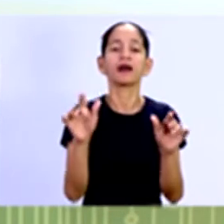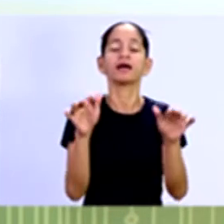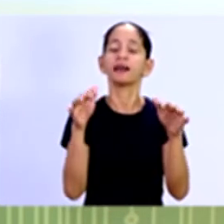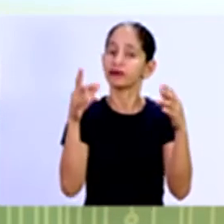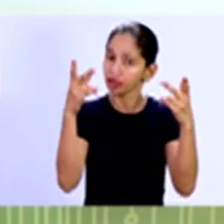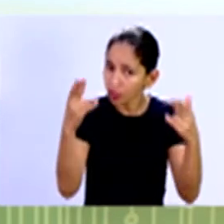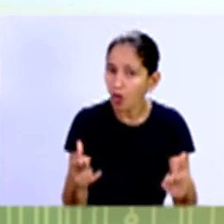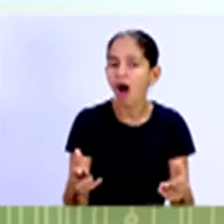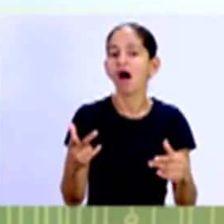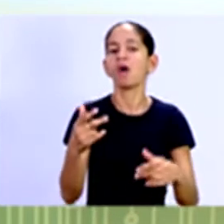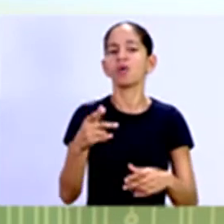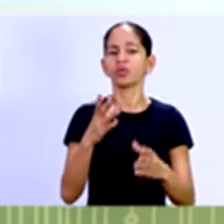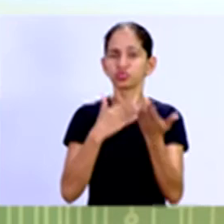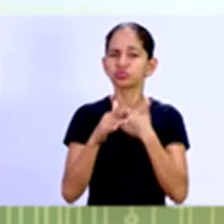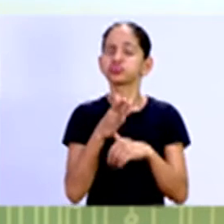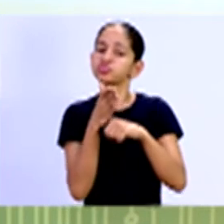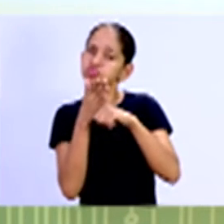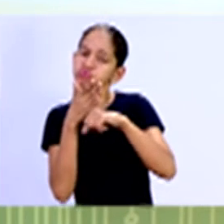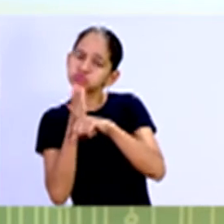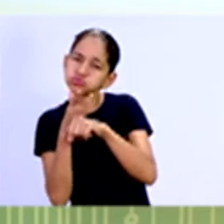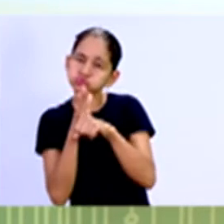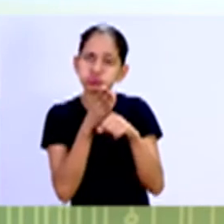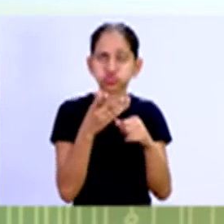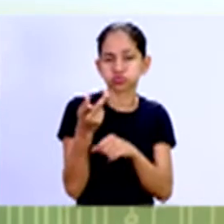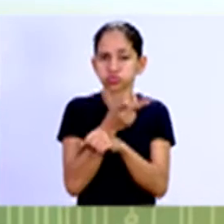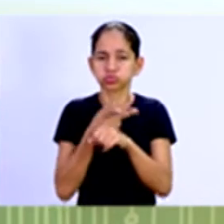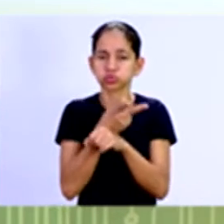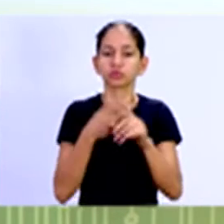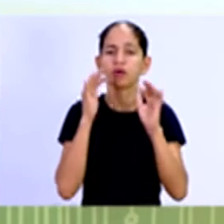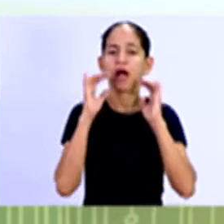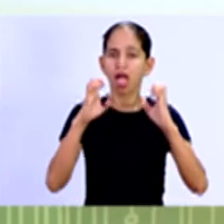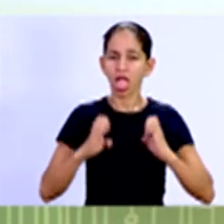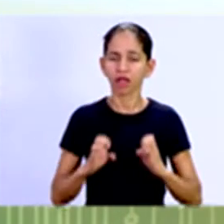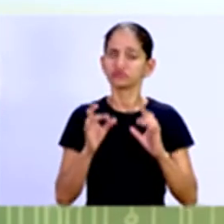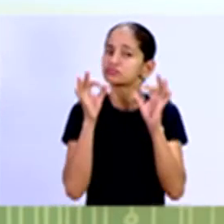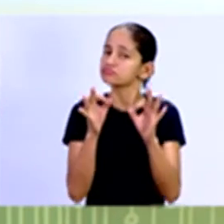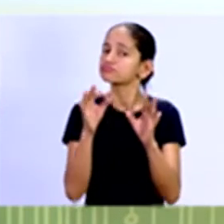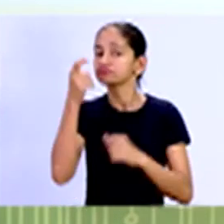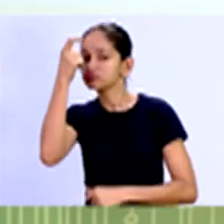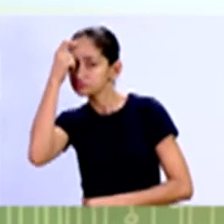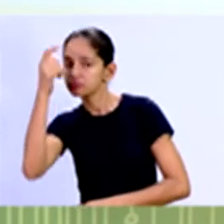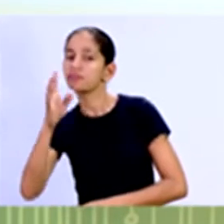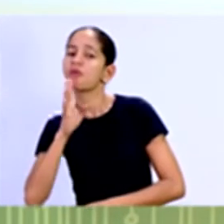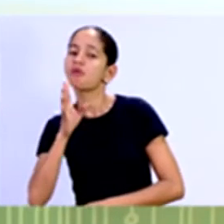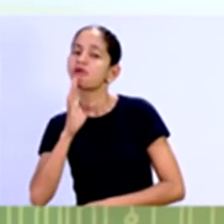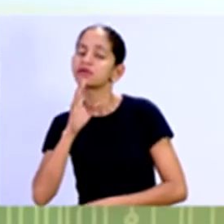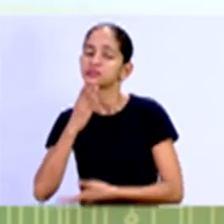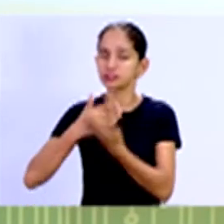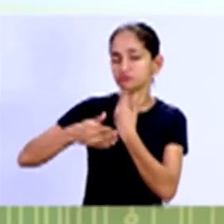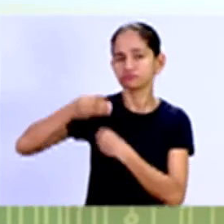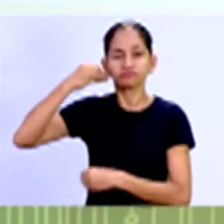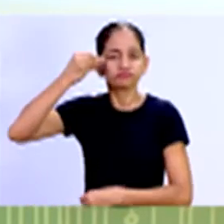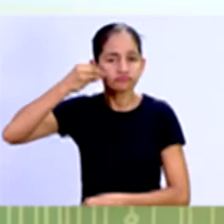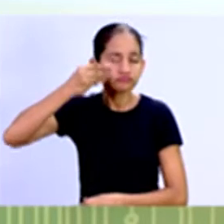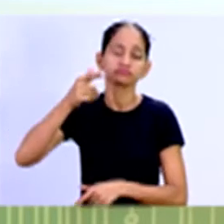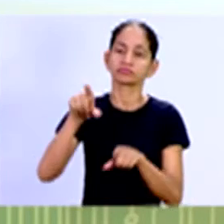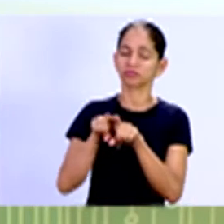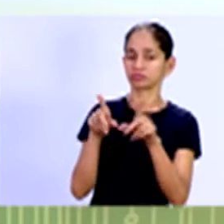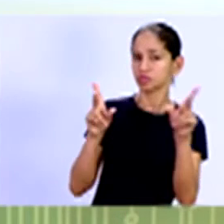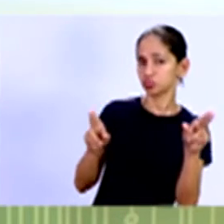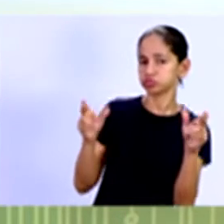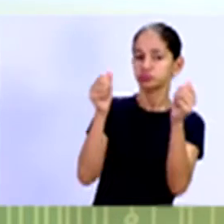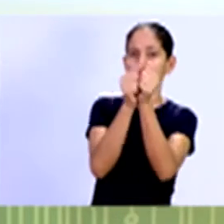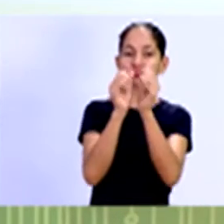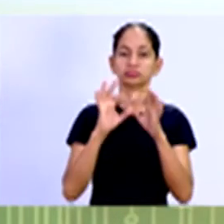nossa ética, né, buscamos conhecer a moralidade, agir a partir da moralidade, e é no momento em que